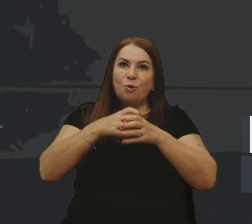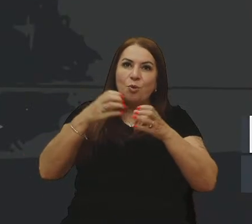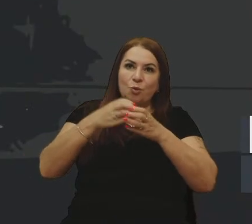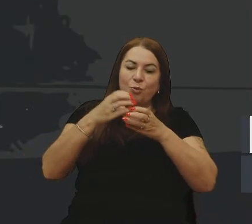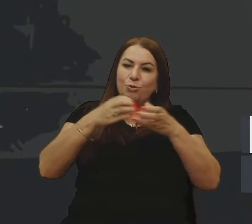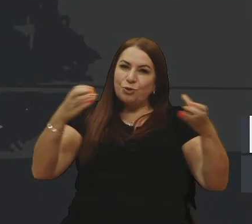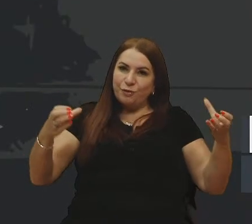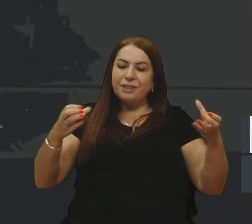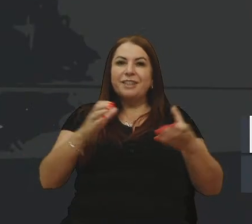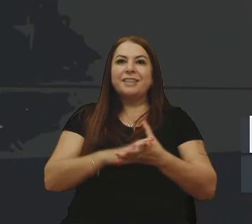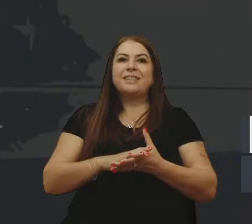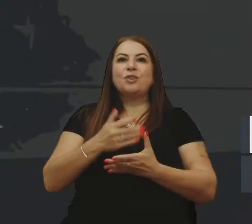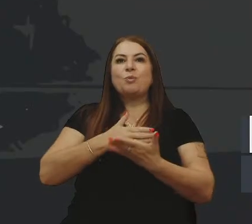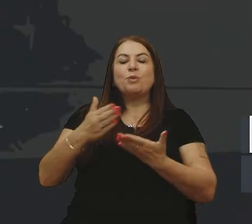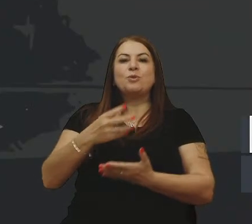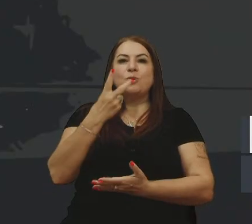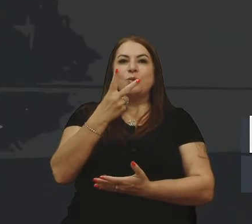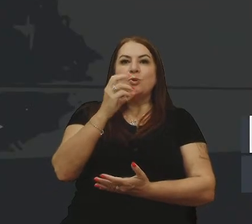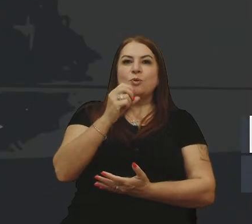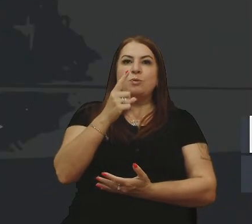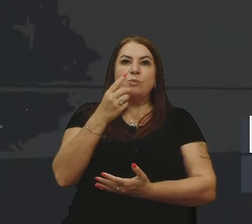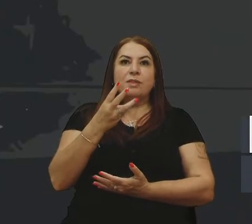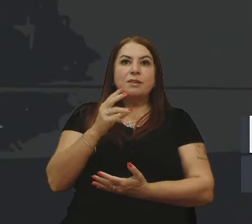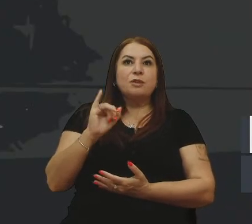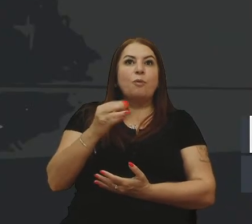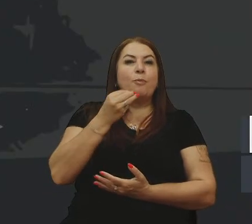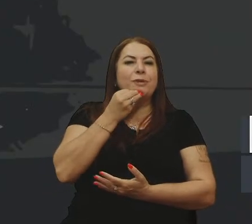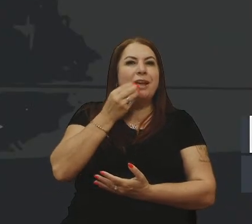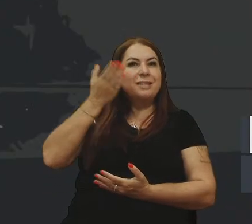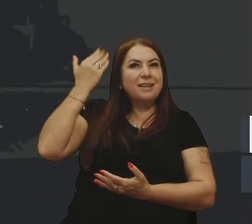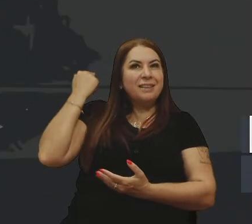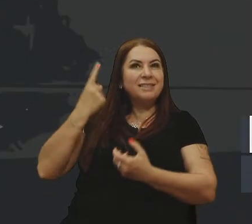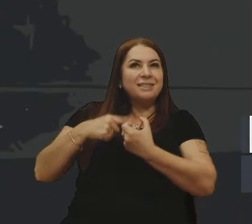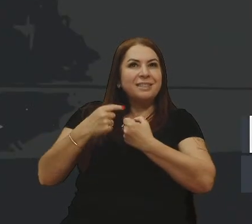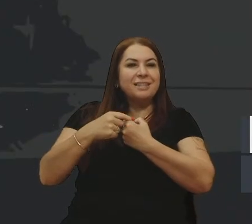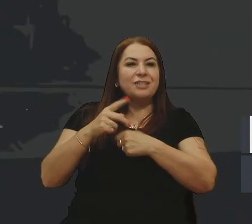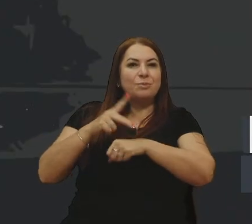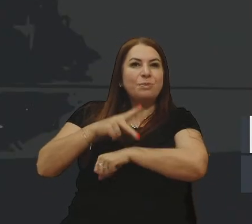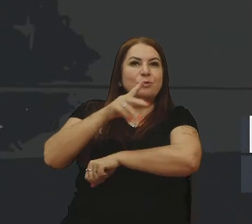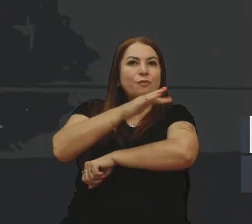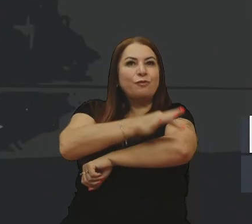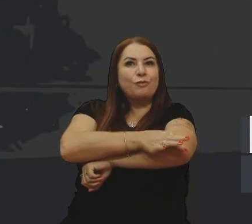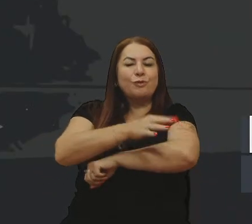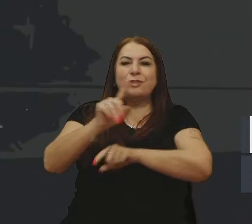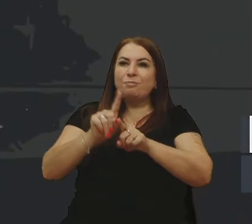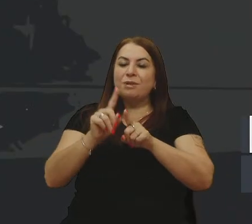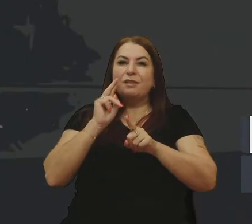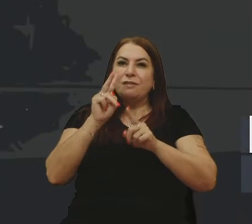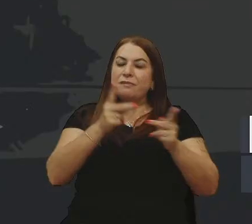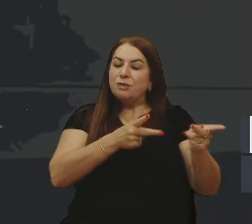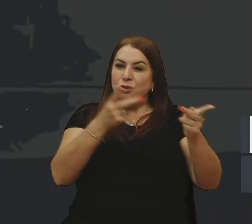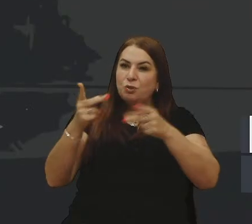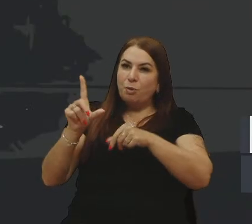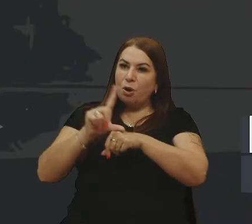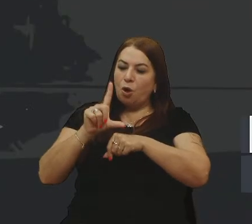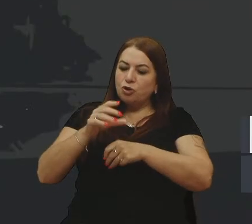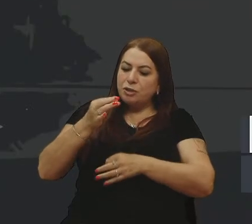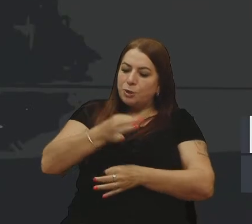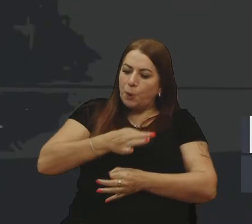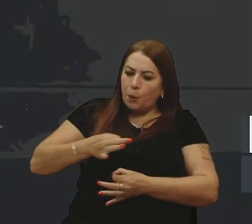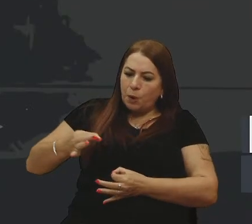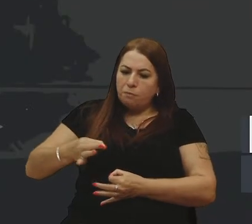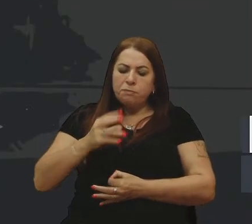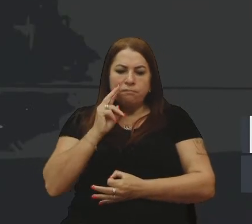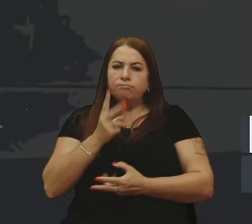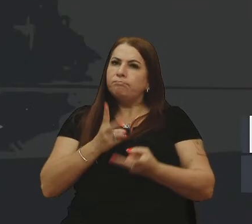Mas a gente começou em 2013 porque a gente viu uma oportunidade lá na cidade dela, em Passo Fundo. a gente visitou uma loja de grãos lá e se deu por